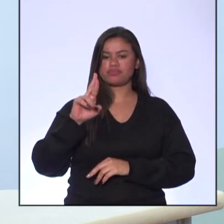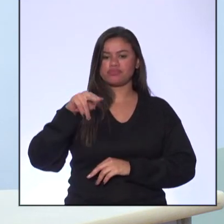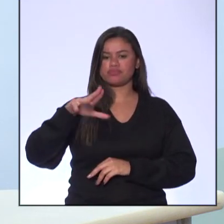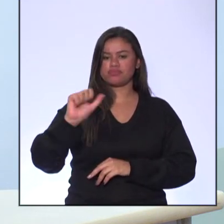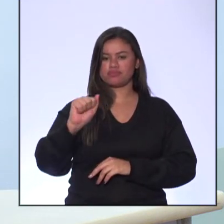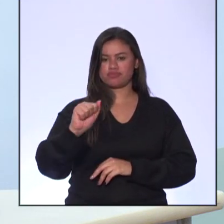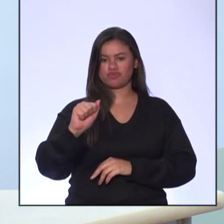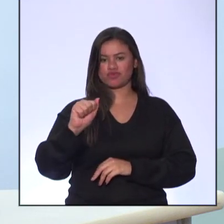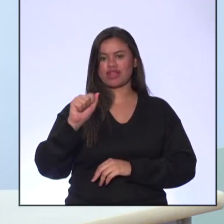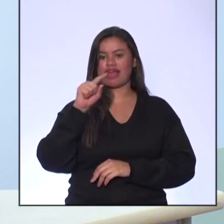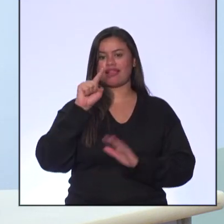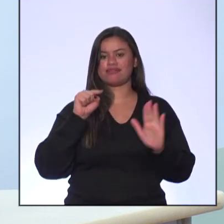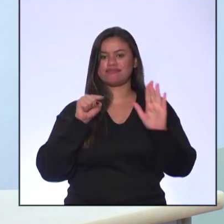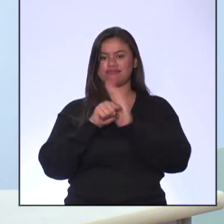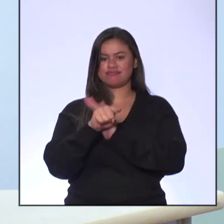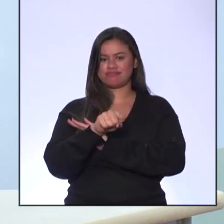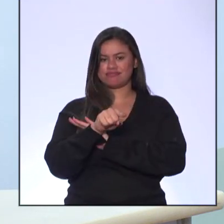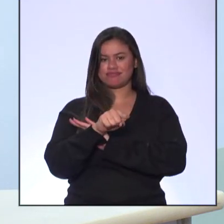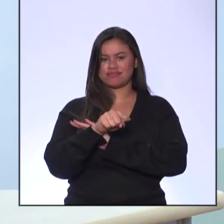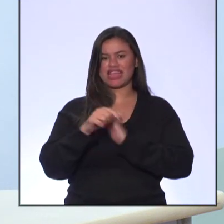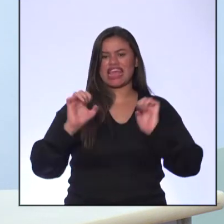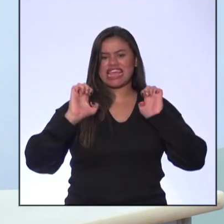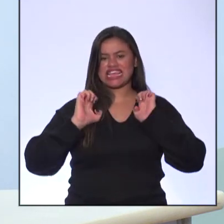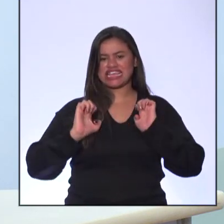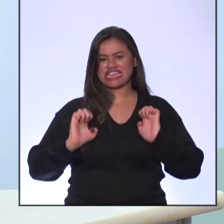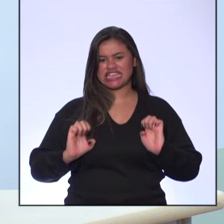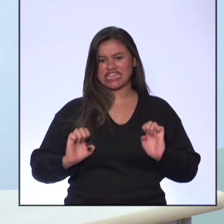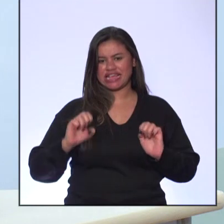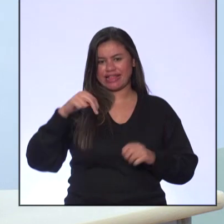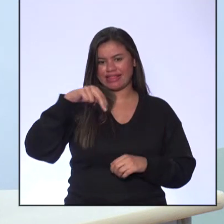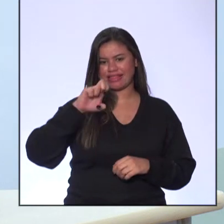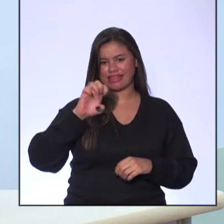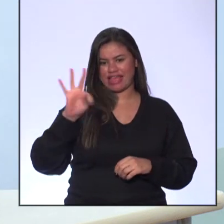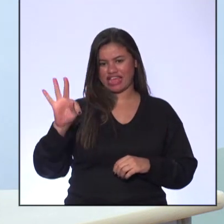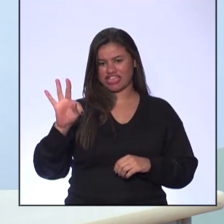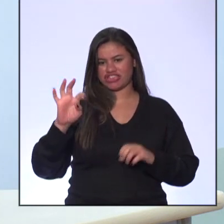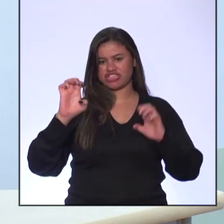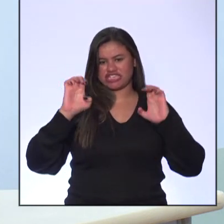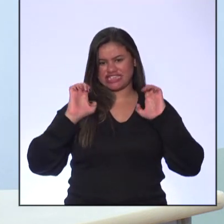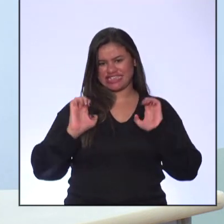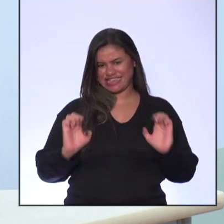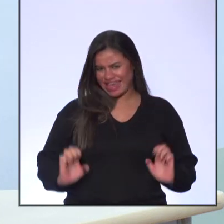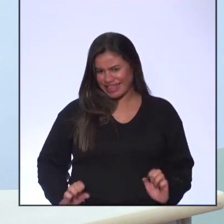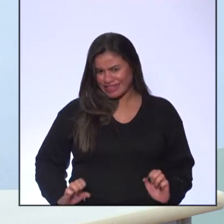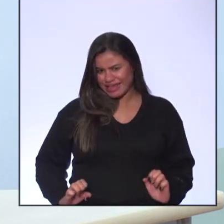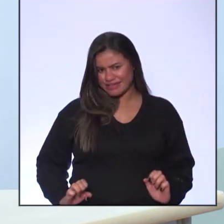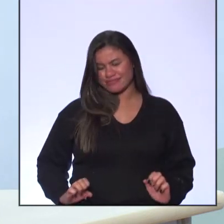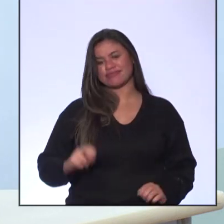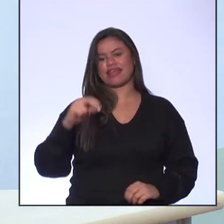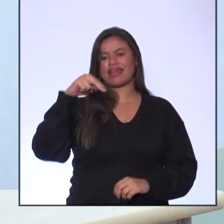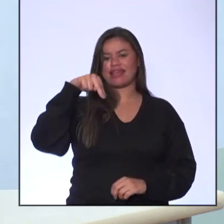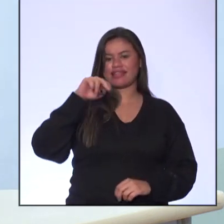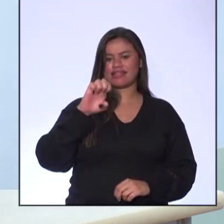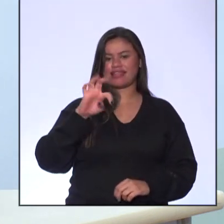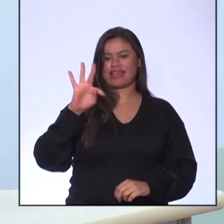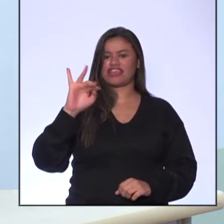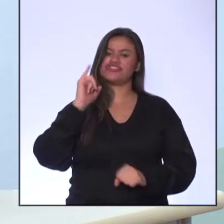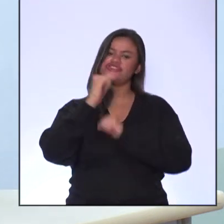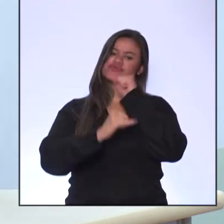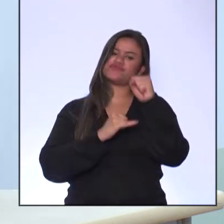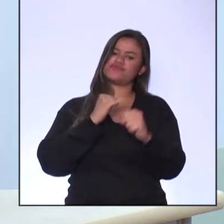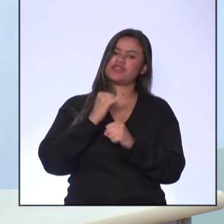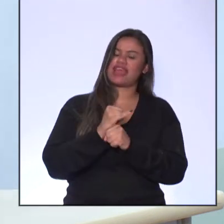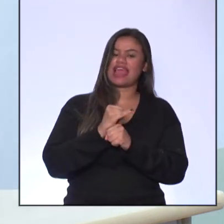aqui uma interrogação. Netiqueta? Net de internet e etiqueta de etiqueta